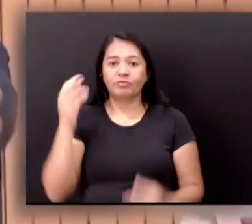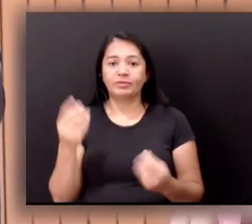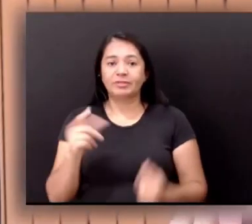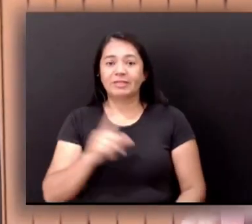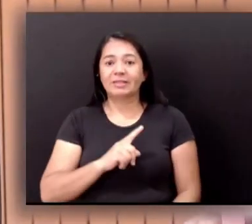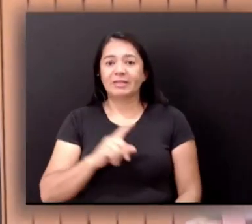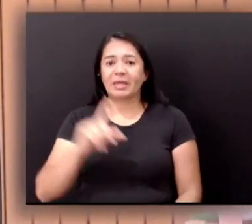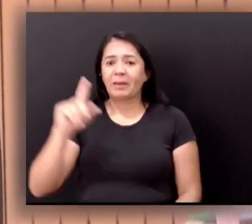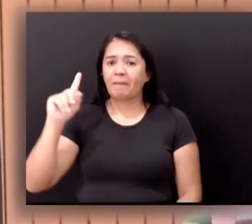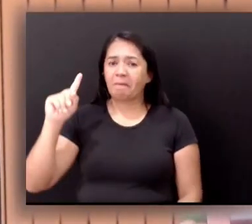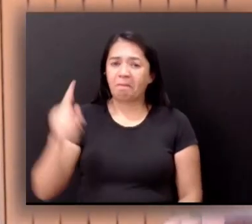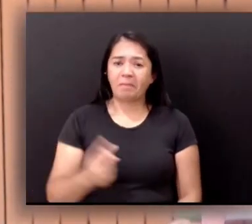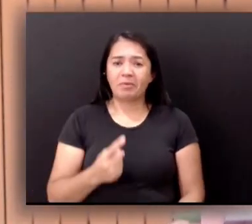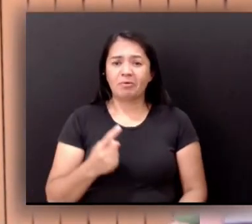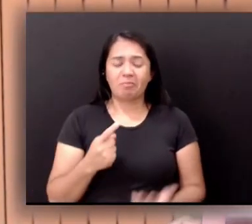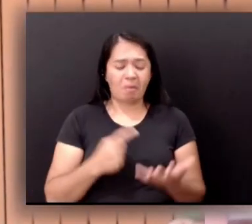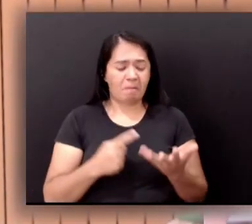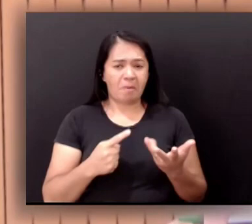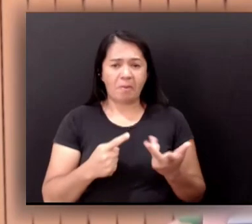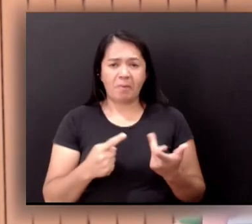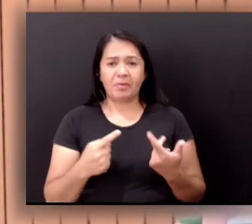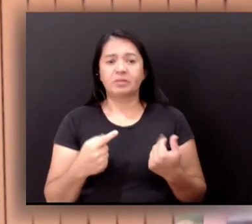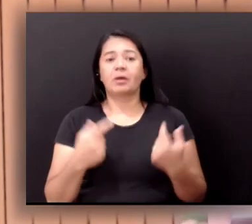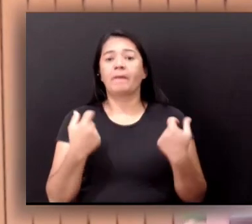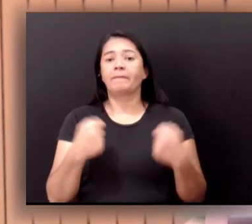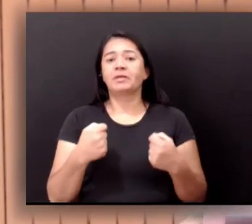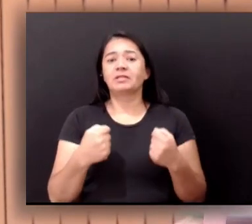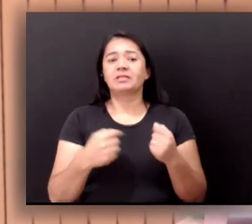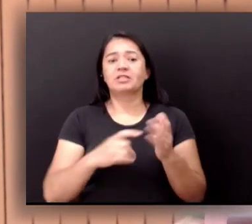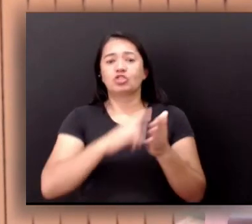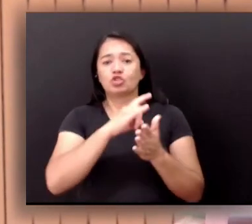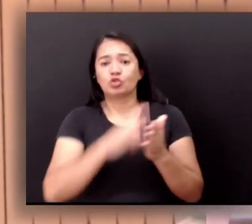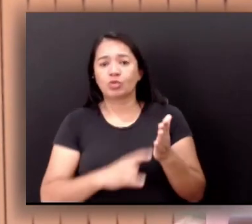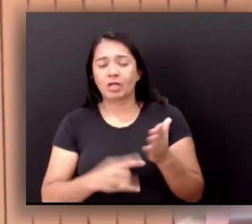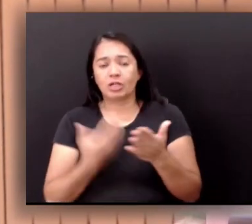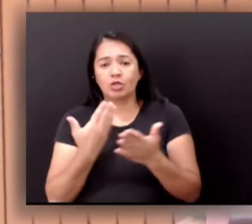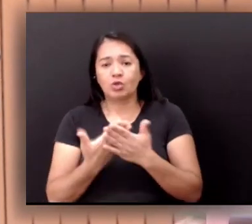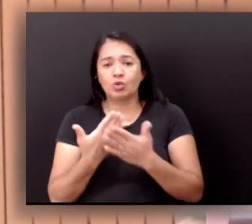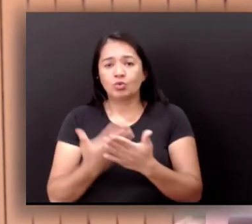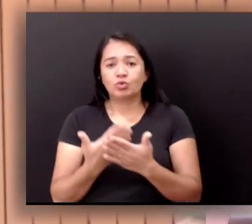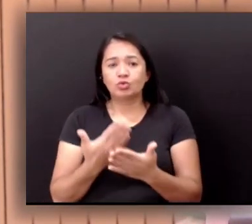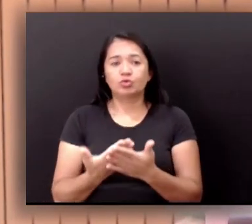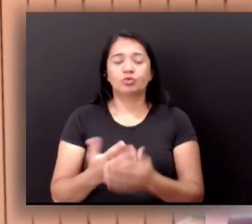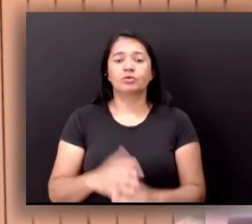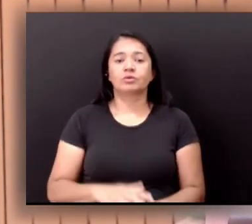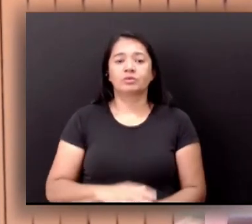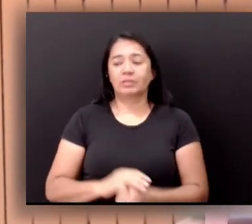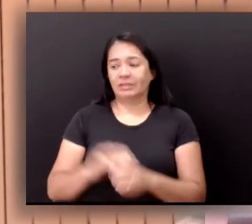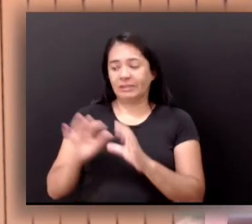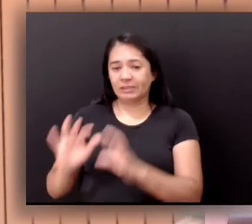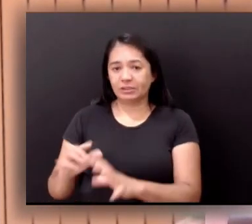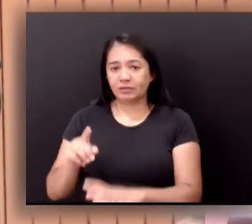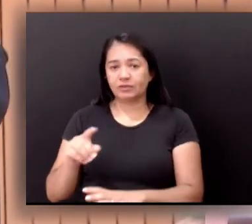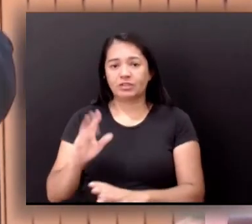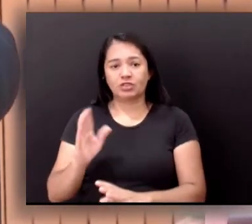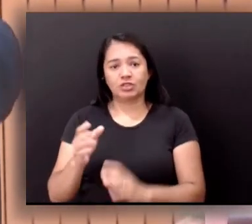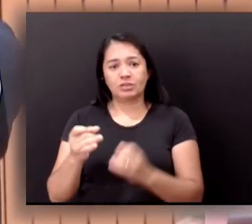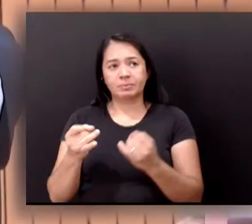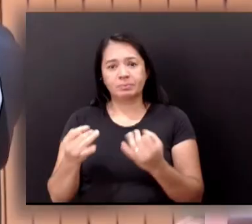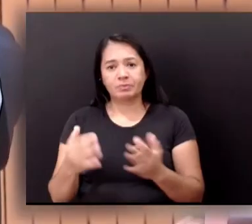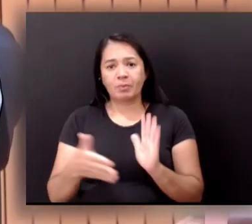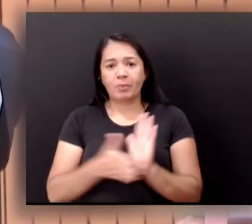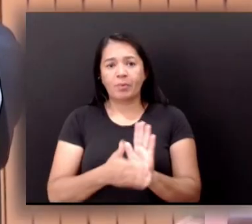Campinas, ele precisa de um relatório, de um subsídio de estudos, como é esse caso que o senhor está propondo, para